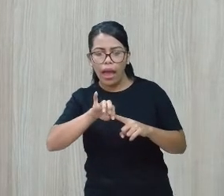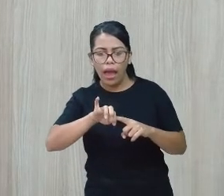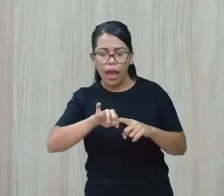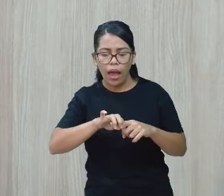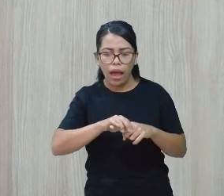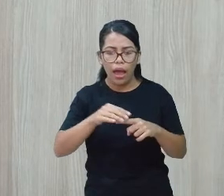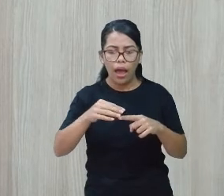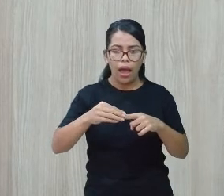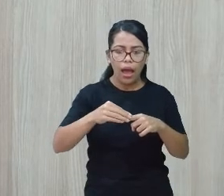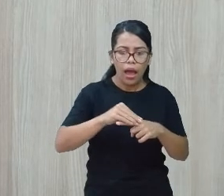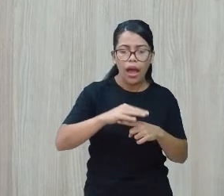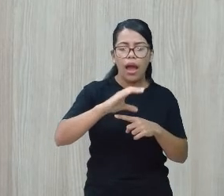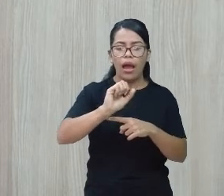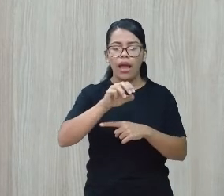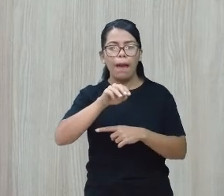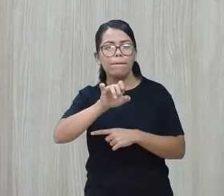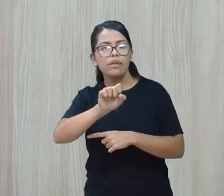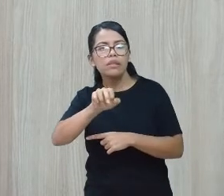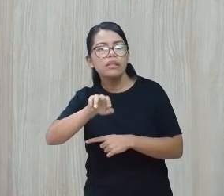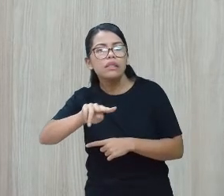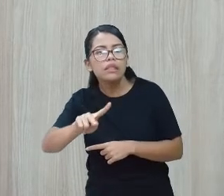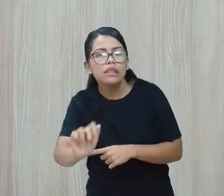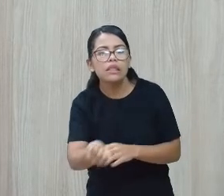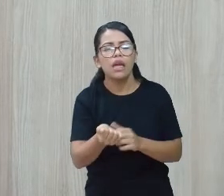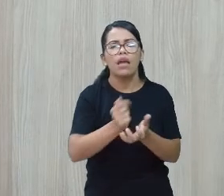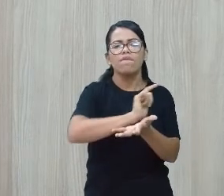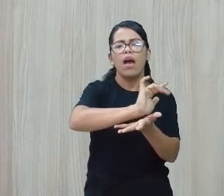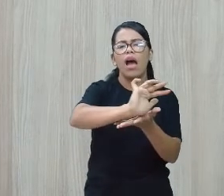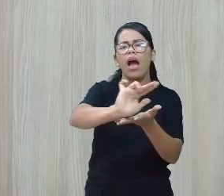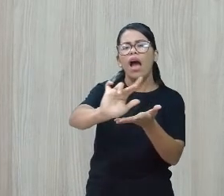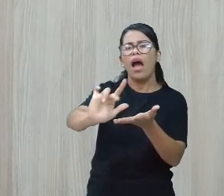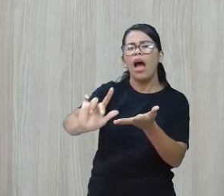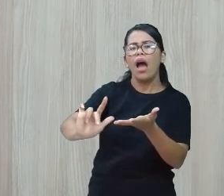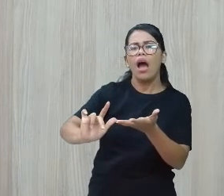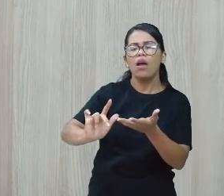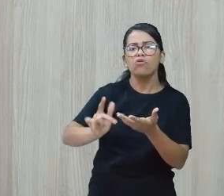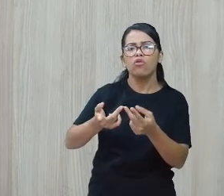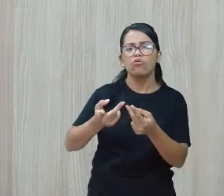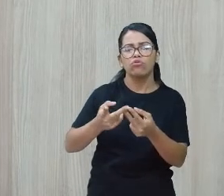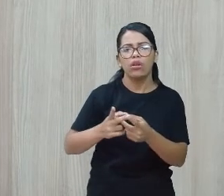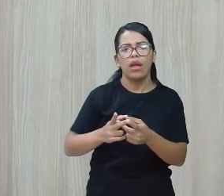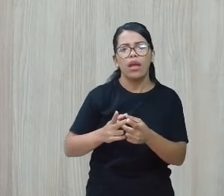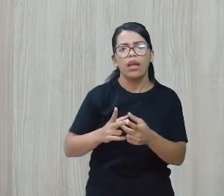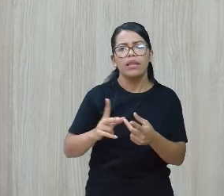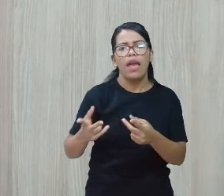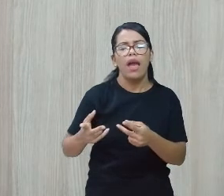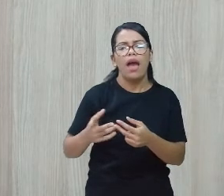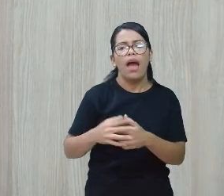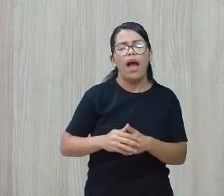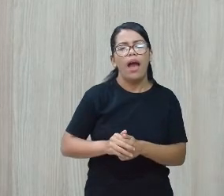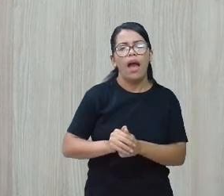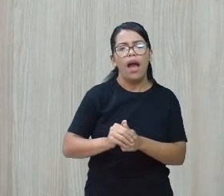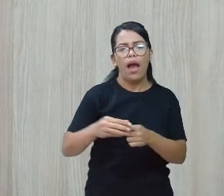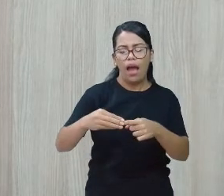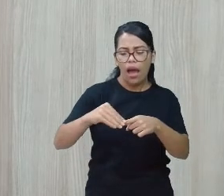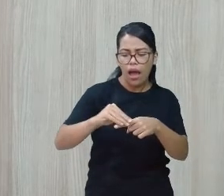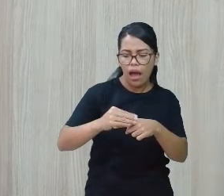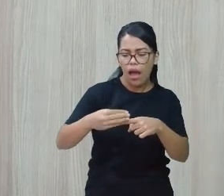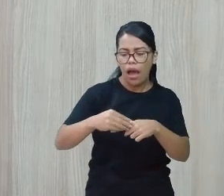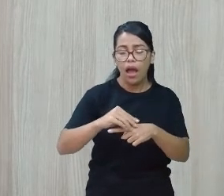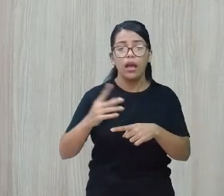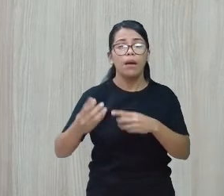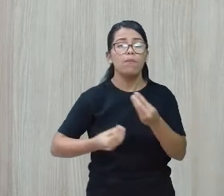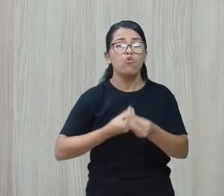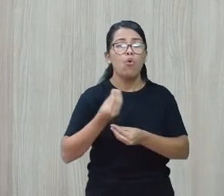eu preciso saber, e eu preciso ler, e eu preciso da informação. Então, aqui vai um convite, pessoal, é muito importante,